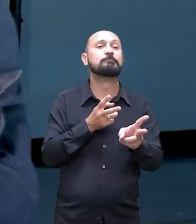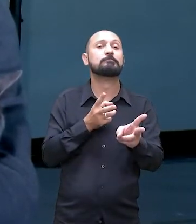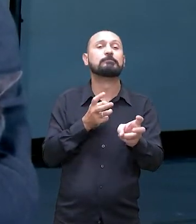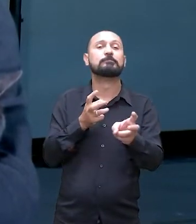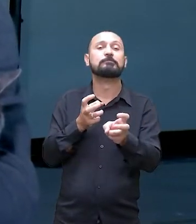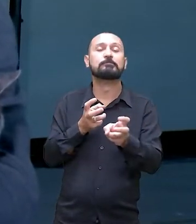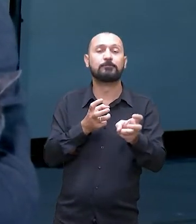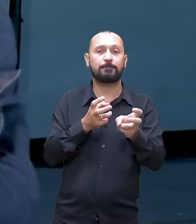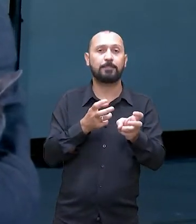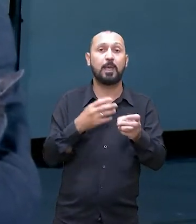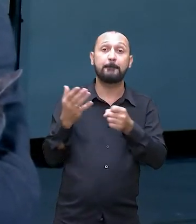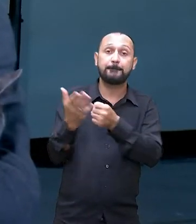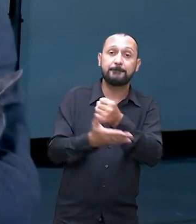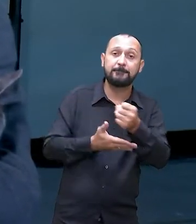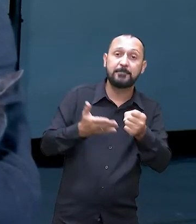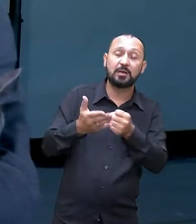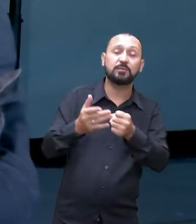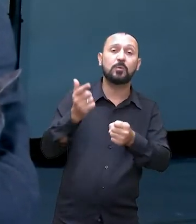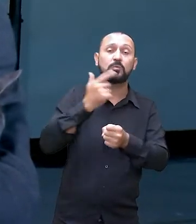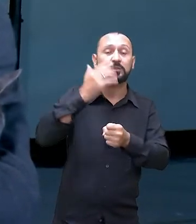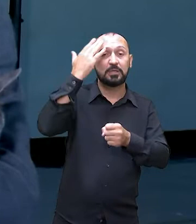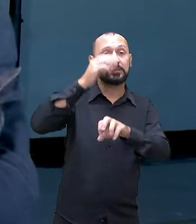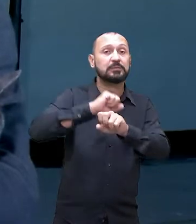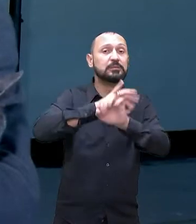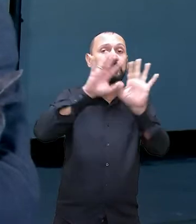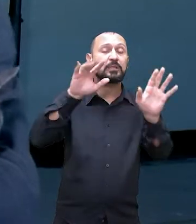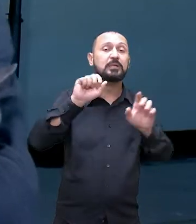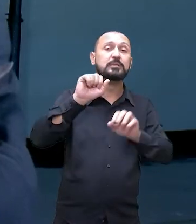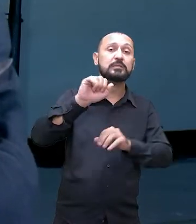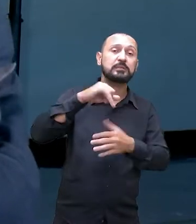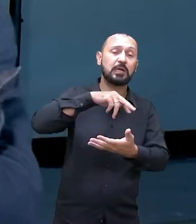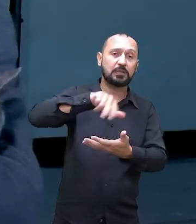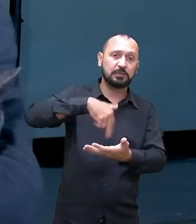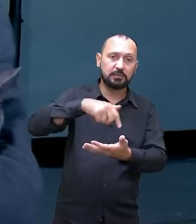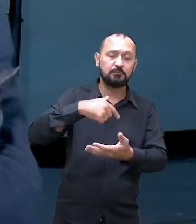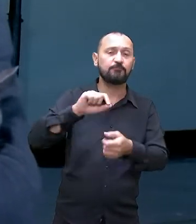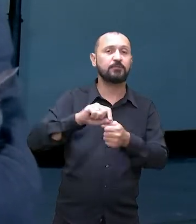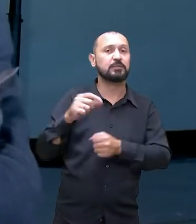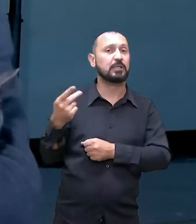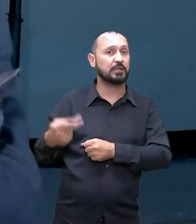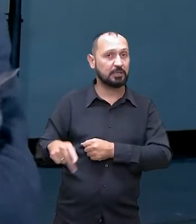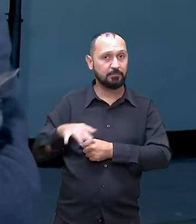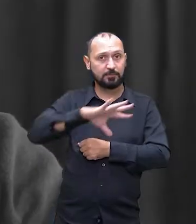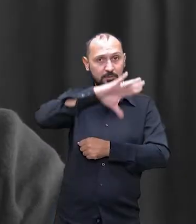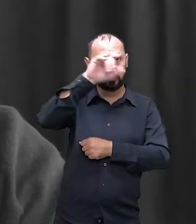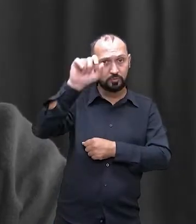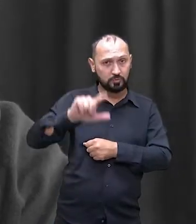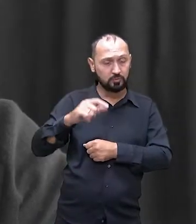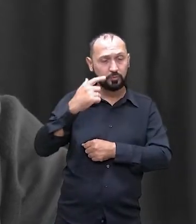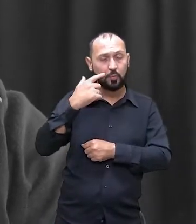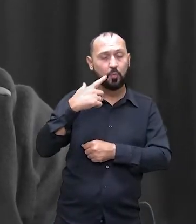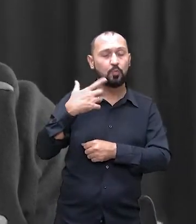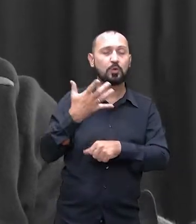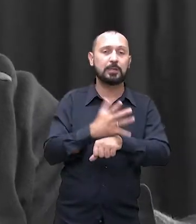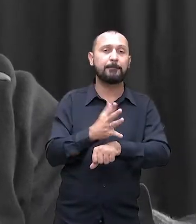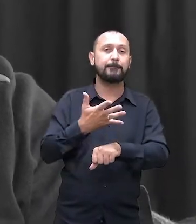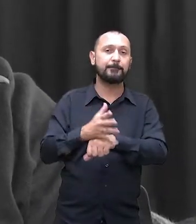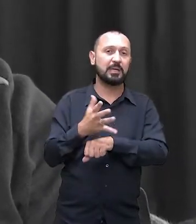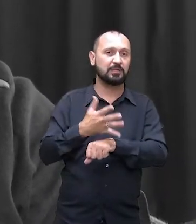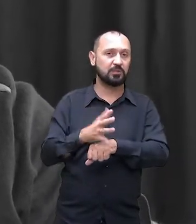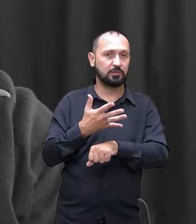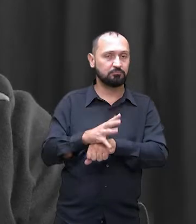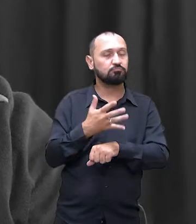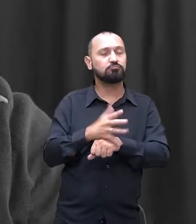sempre muito como base, né? Para eu poder entender se a dança que eu estava fazendo aqui no Mato Grosso do Sul, esse fazer,